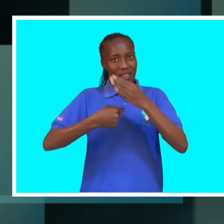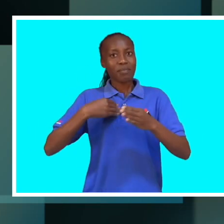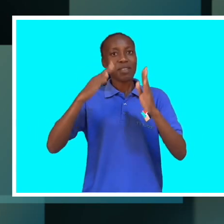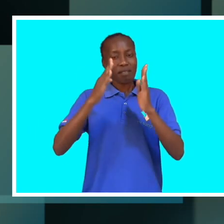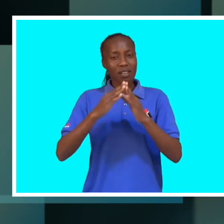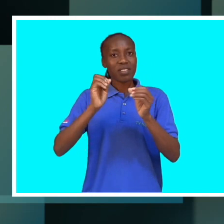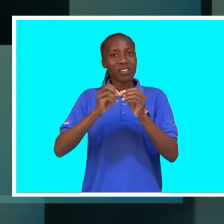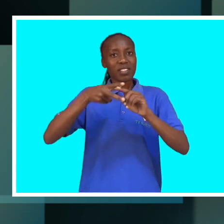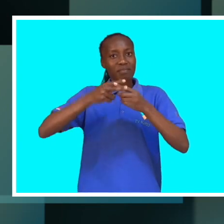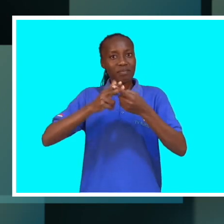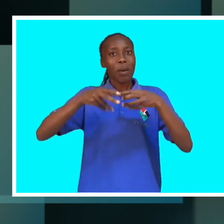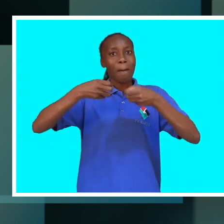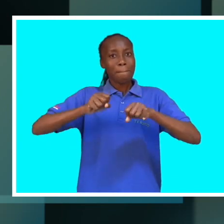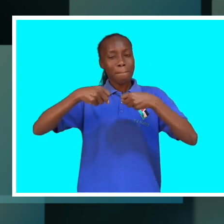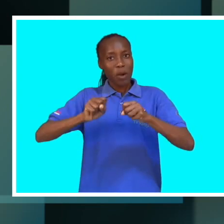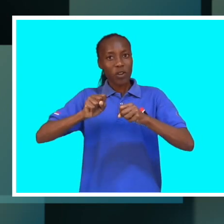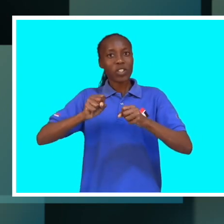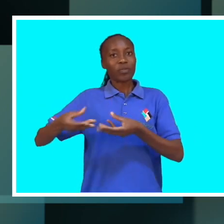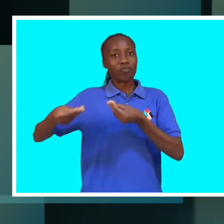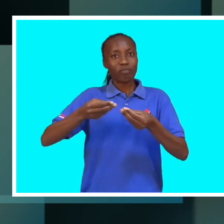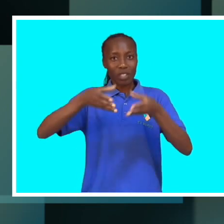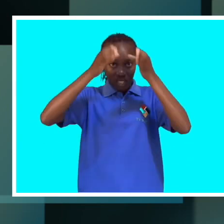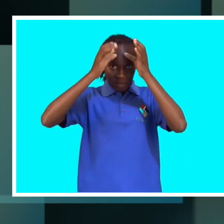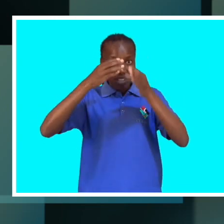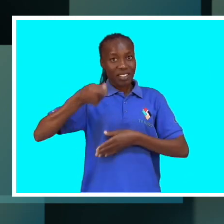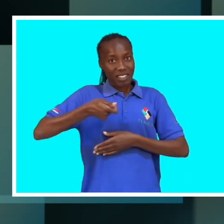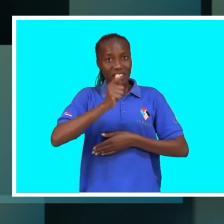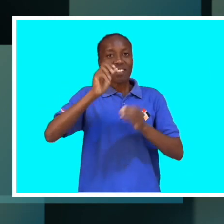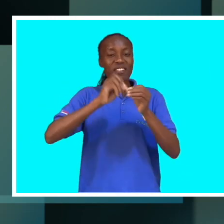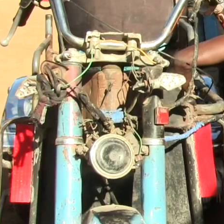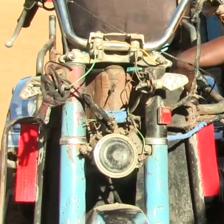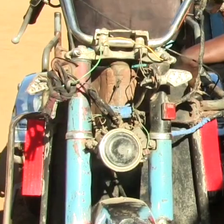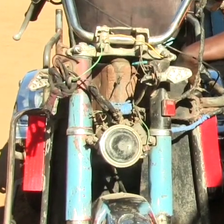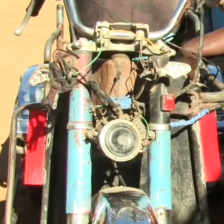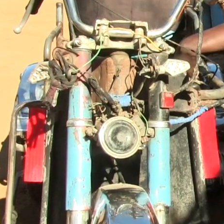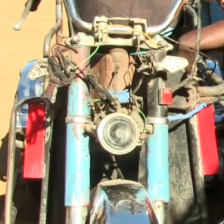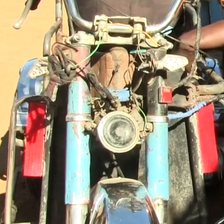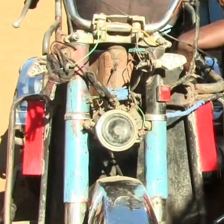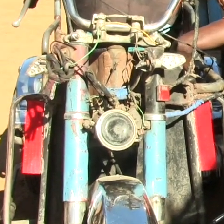casa, vou te fazer uma mota. Eu fiz para Kiliman, ele está fazendo taxis lá mesmo.